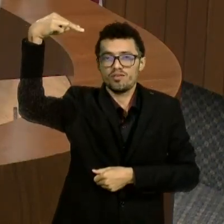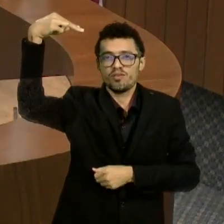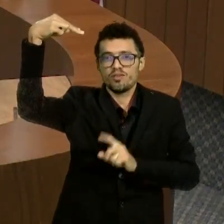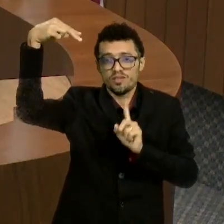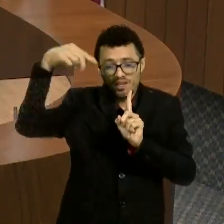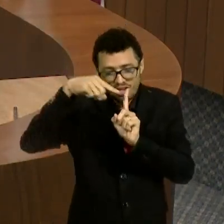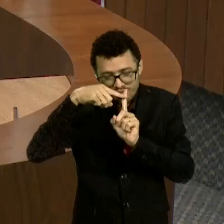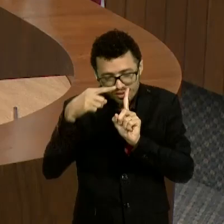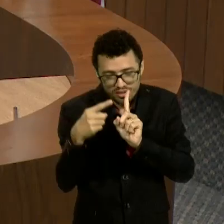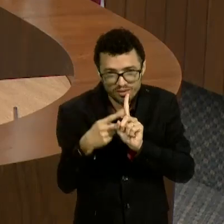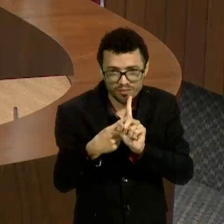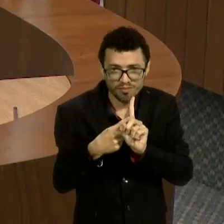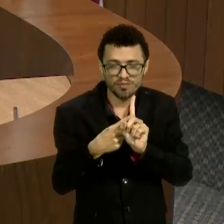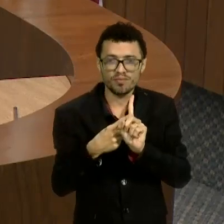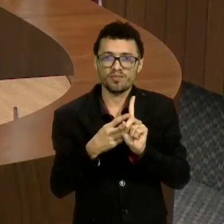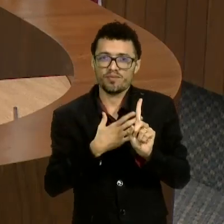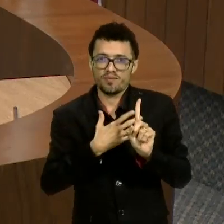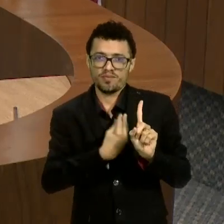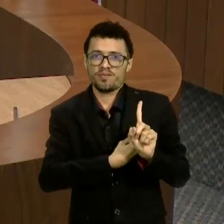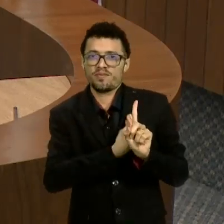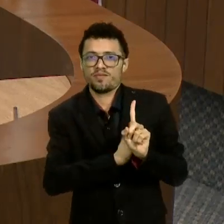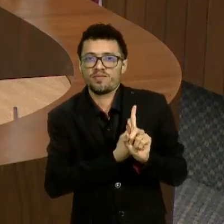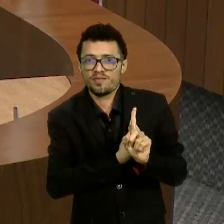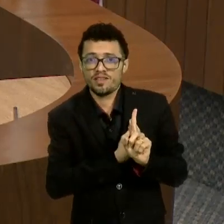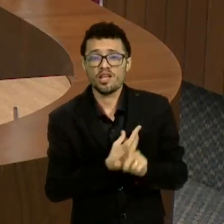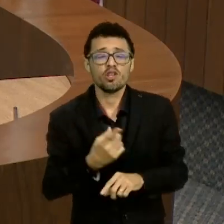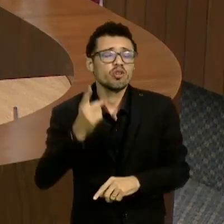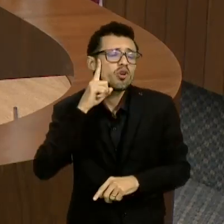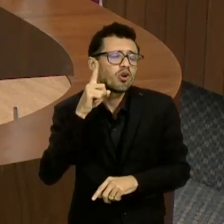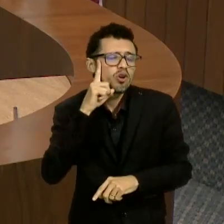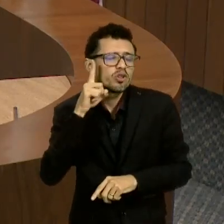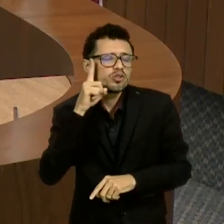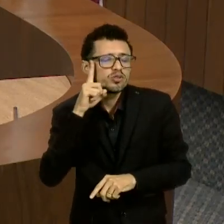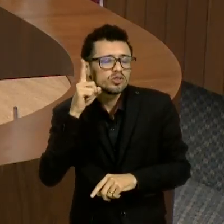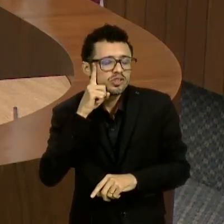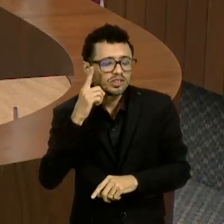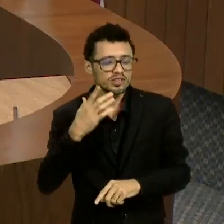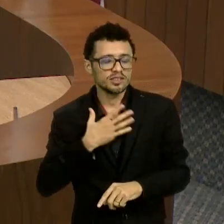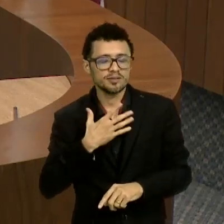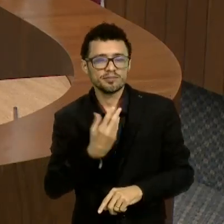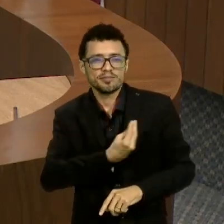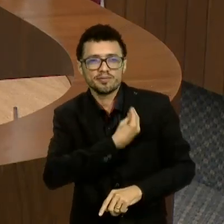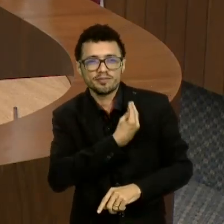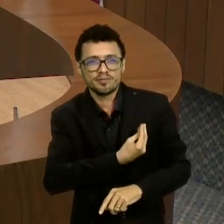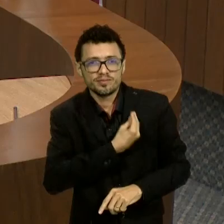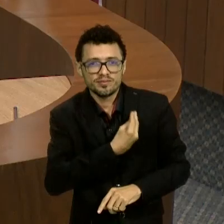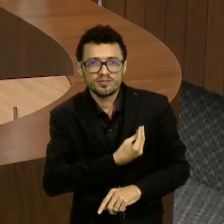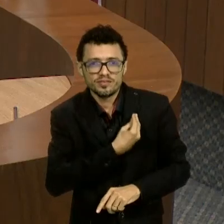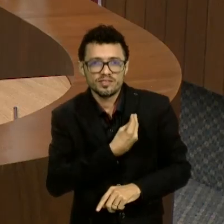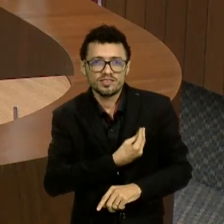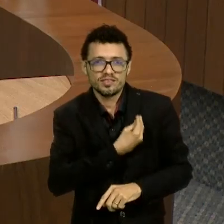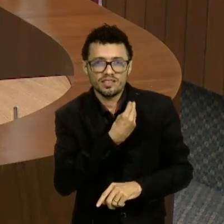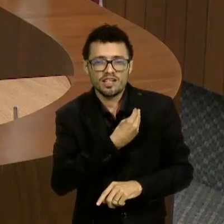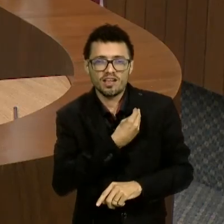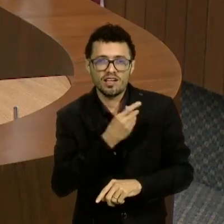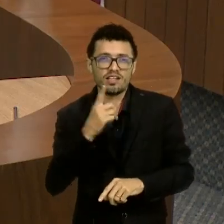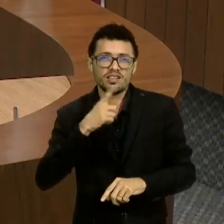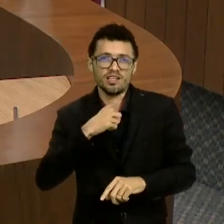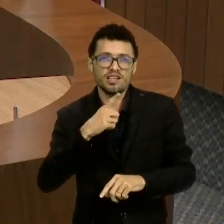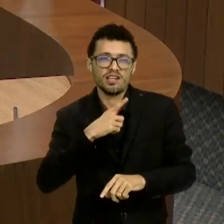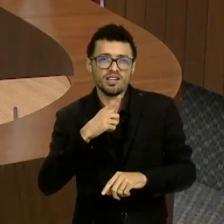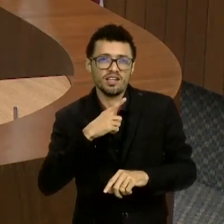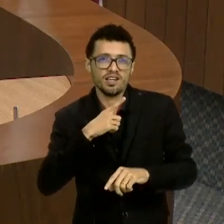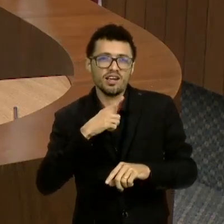embrião todos os dias determinados para mim foram escritos no teu livro antes